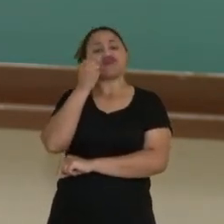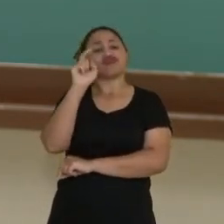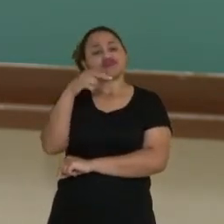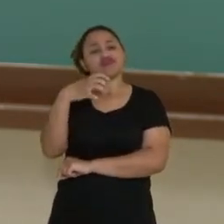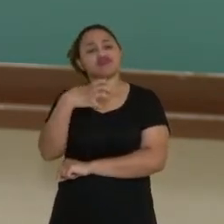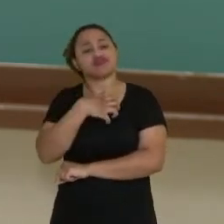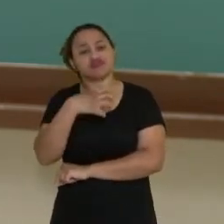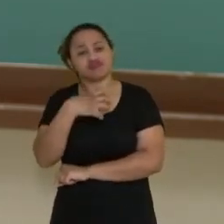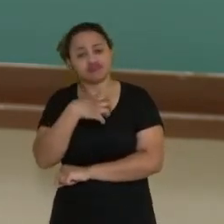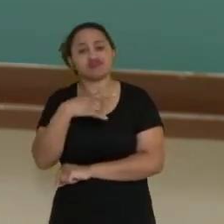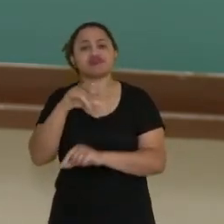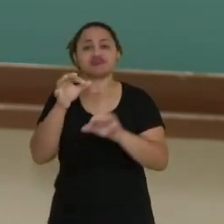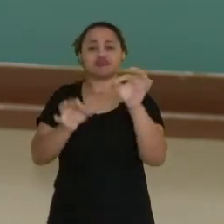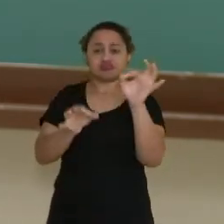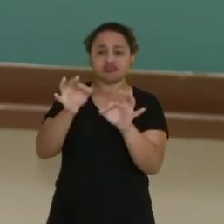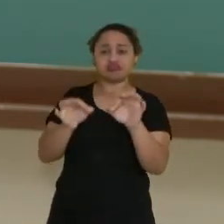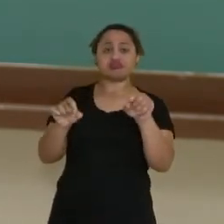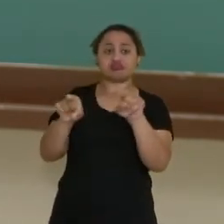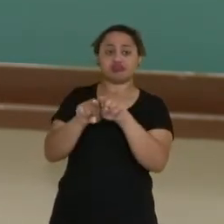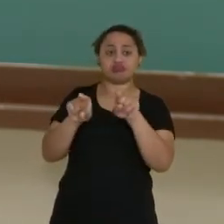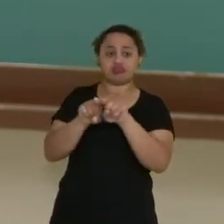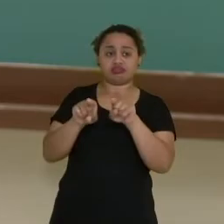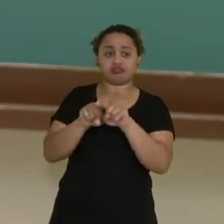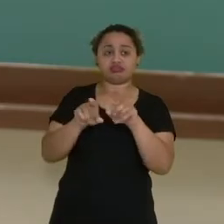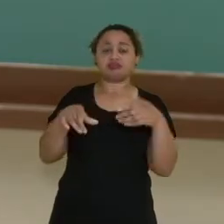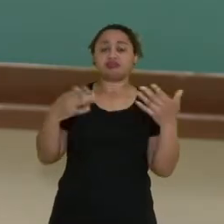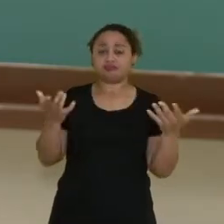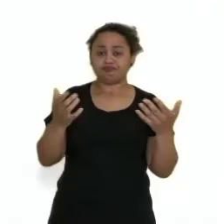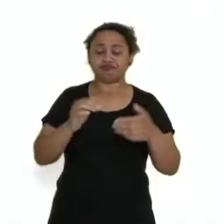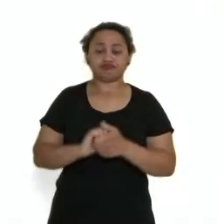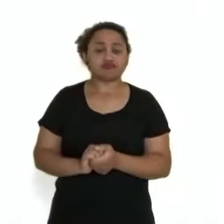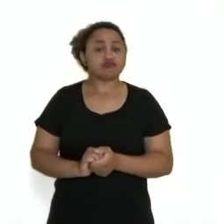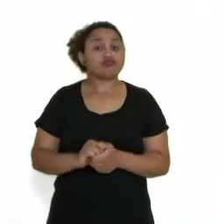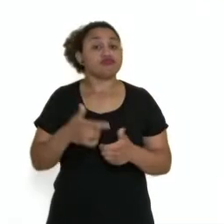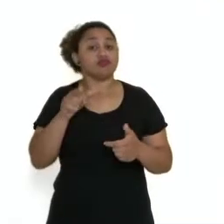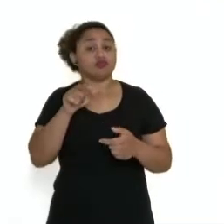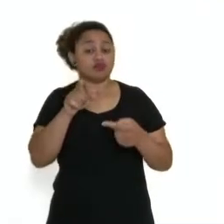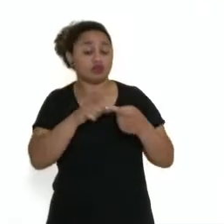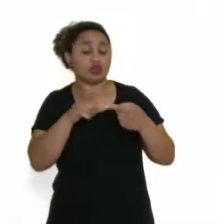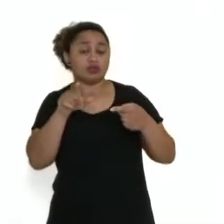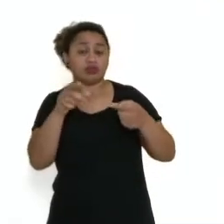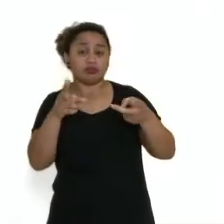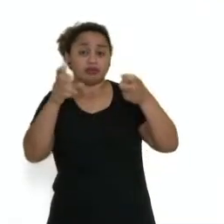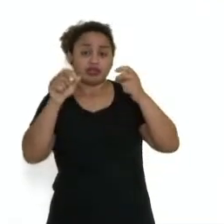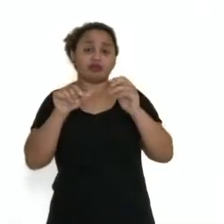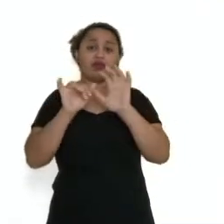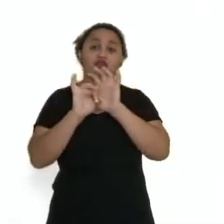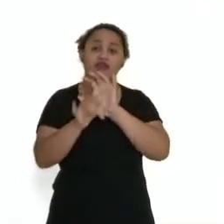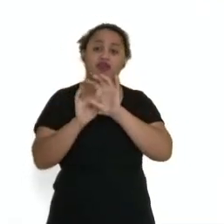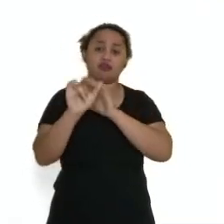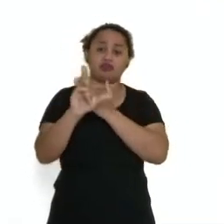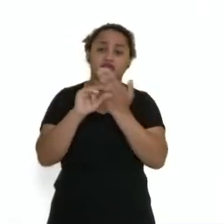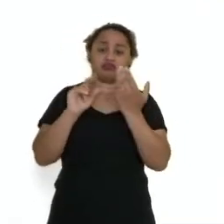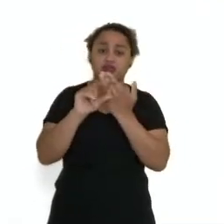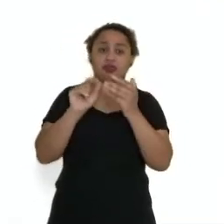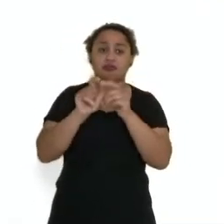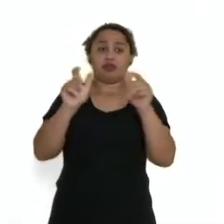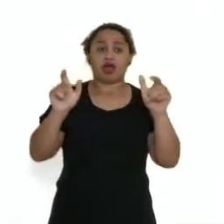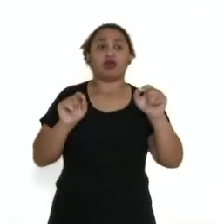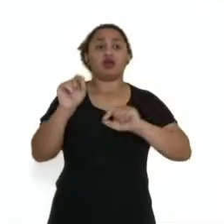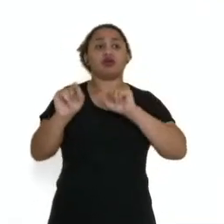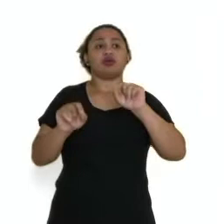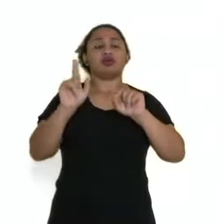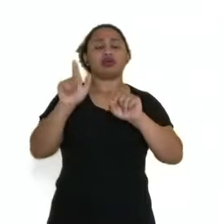forma de julgamento como qualquer outra. Você notou que as fábulas de Milor são construídas em sua